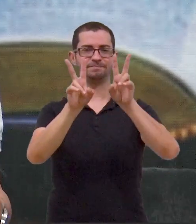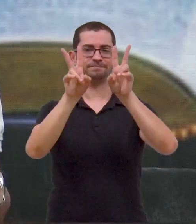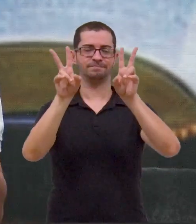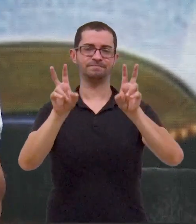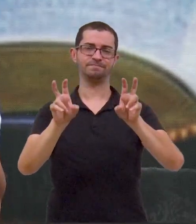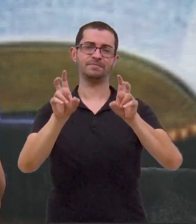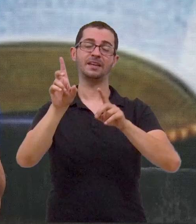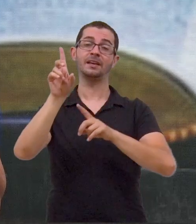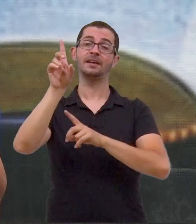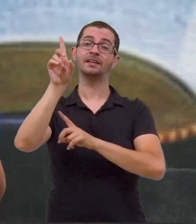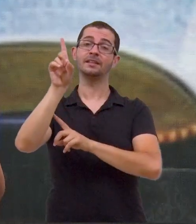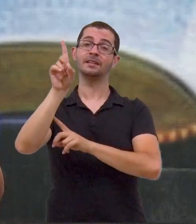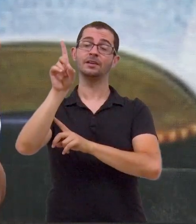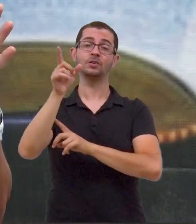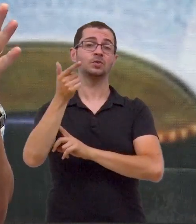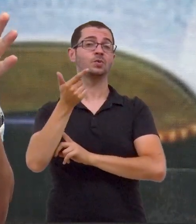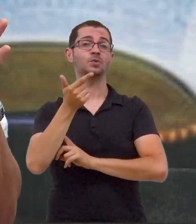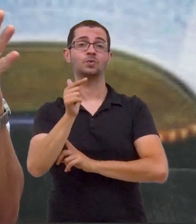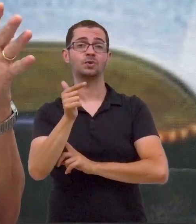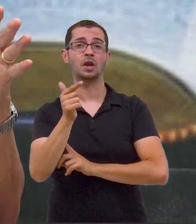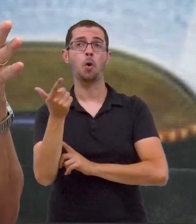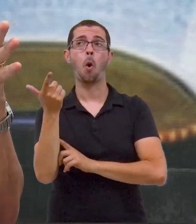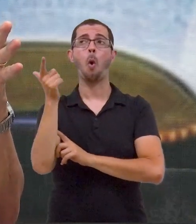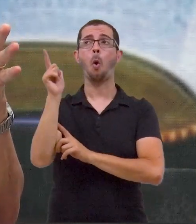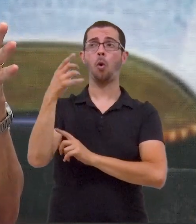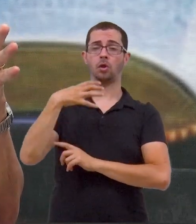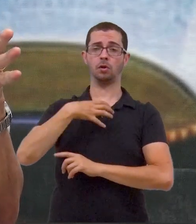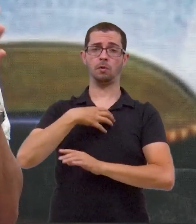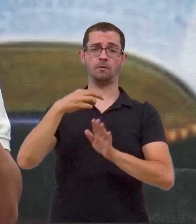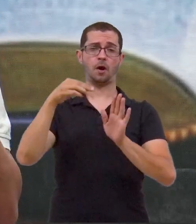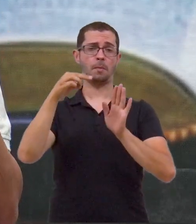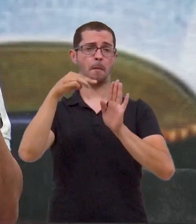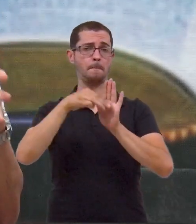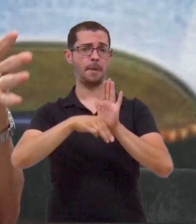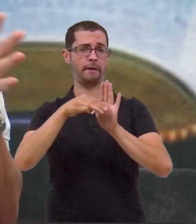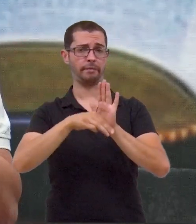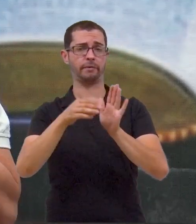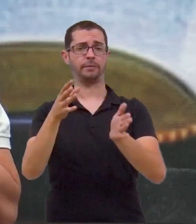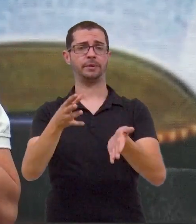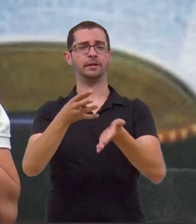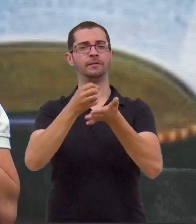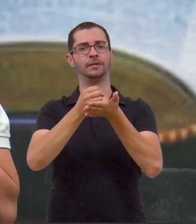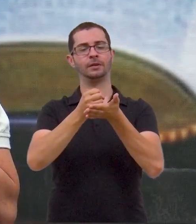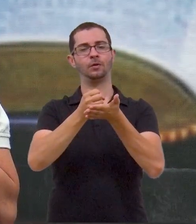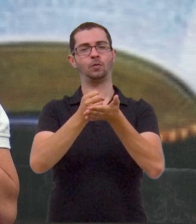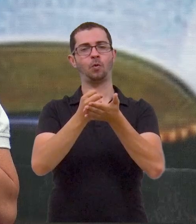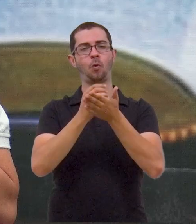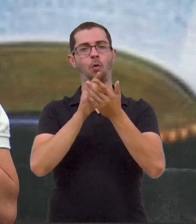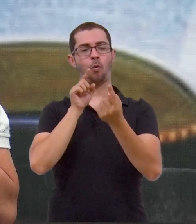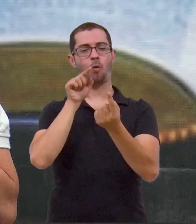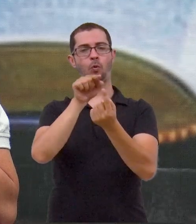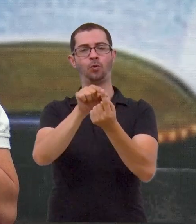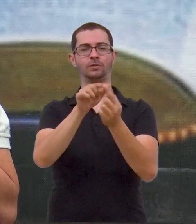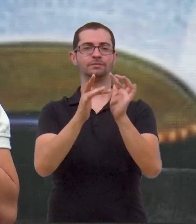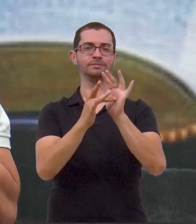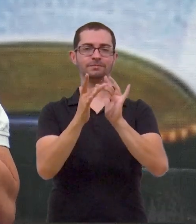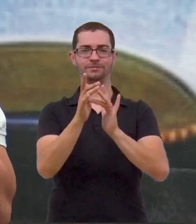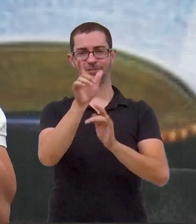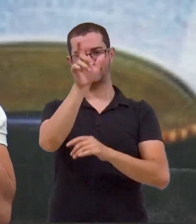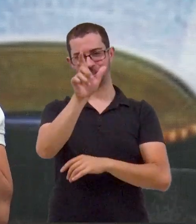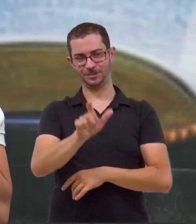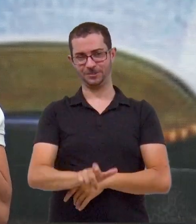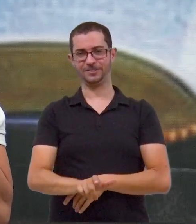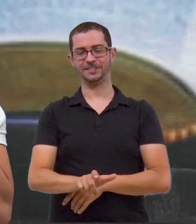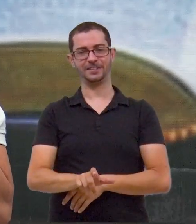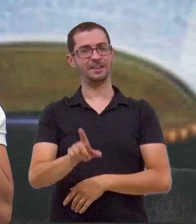Deus não tem outro método de salvação senão através de Jesus Cristo. Não